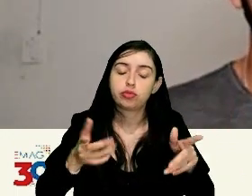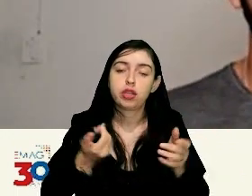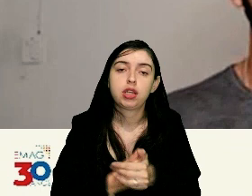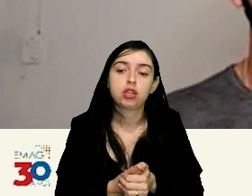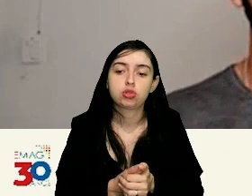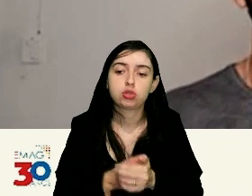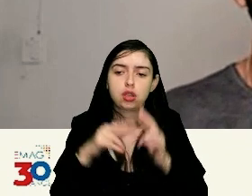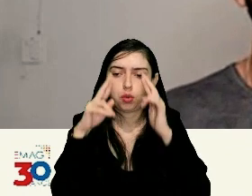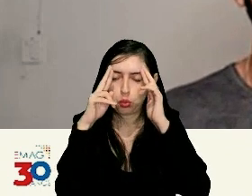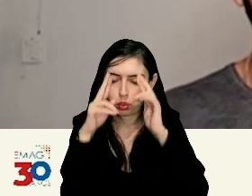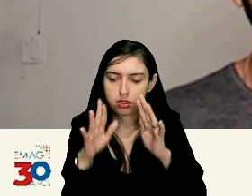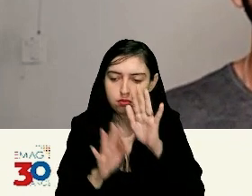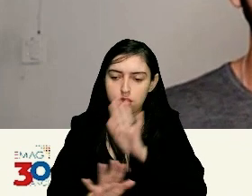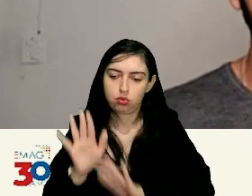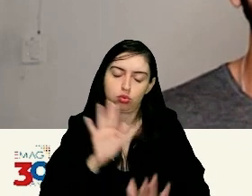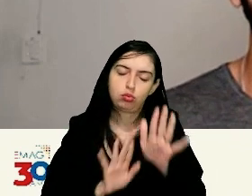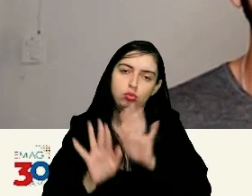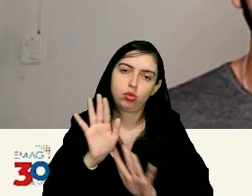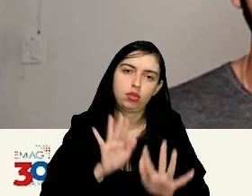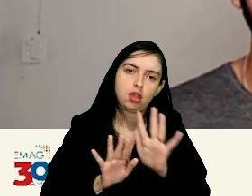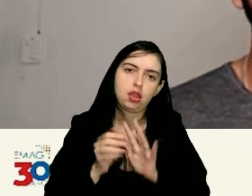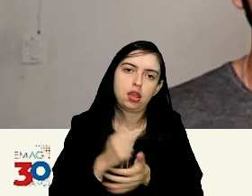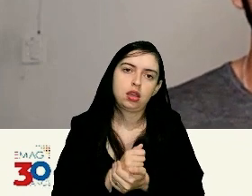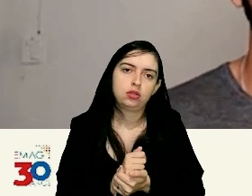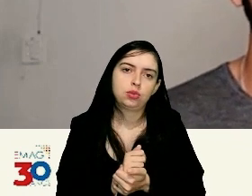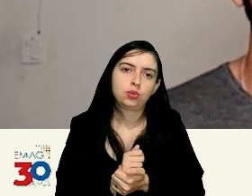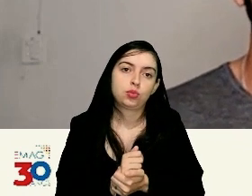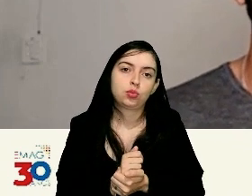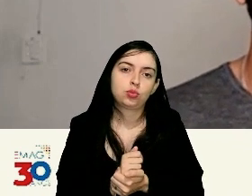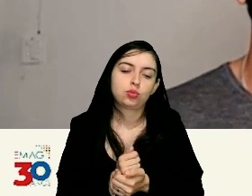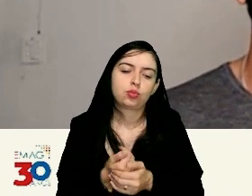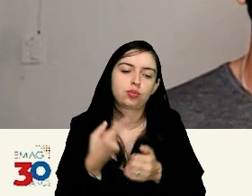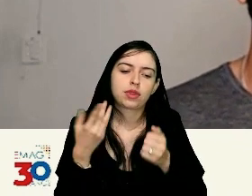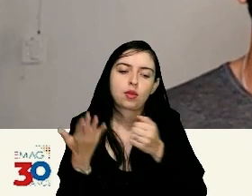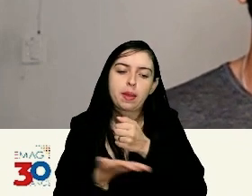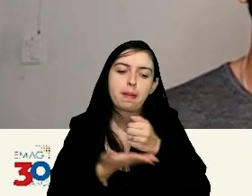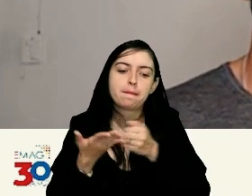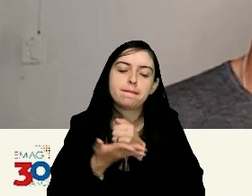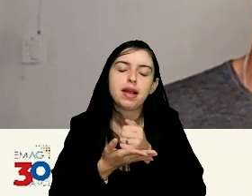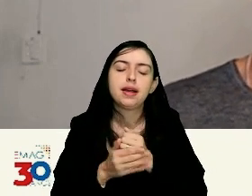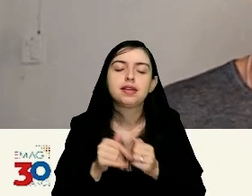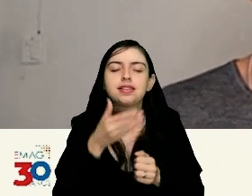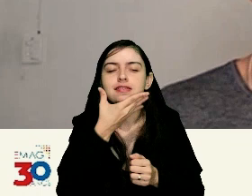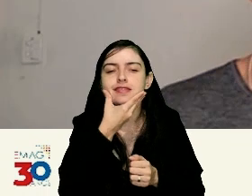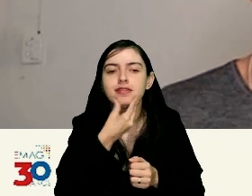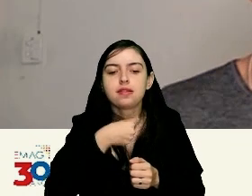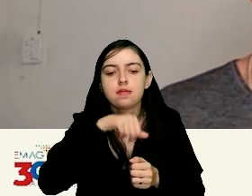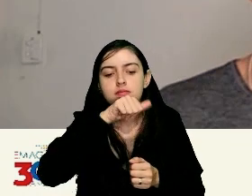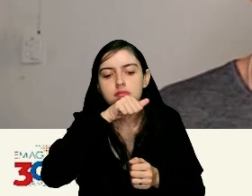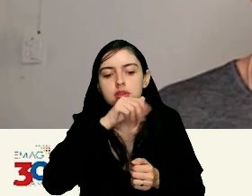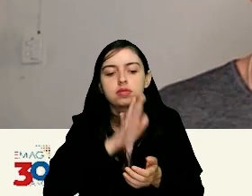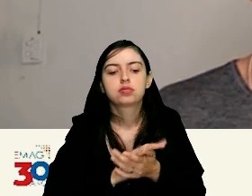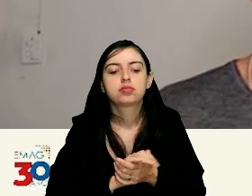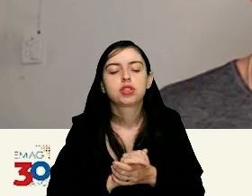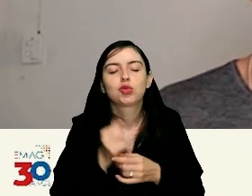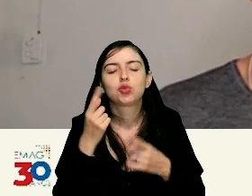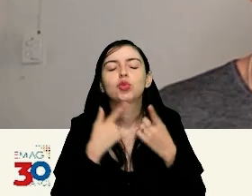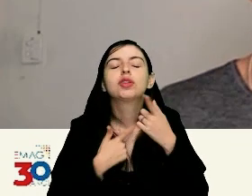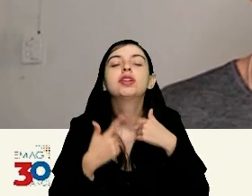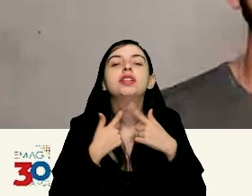cuidado como uma das principais afirmações dessas paternidades e masculinidades. É isso que eu desejo, que o